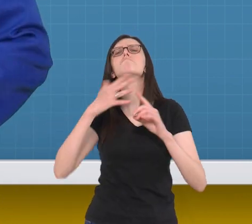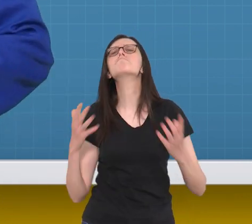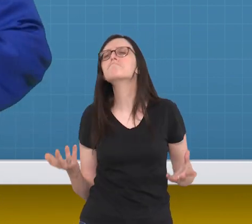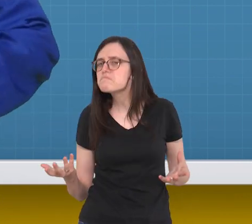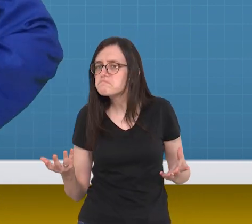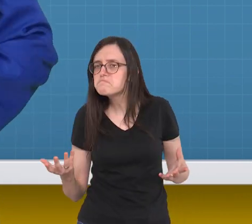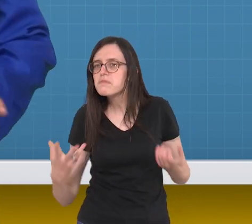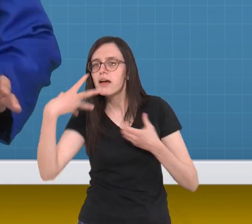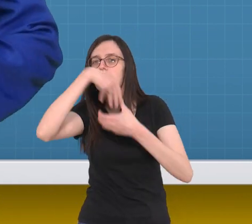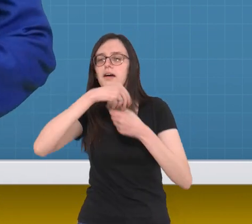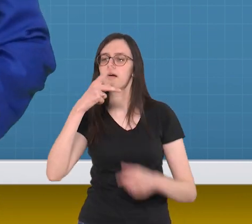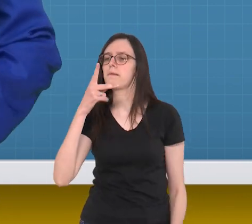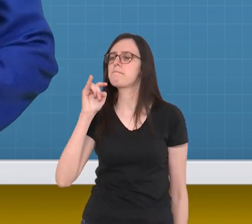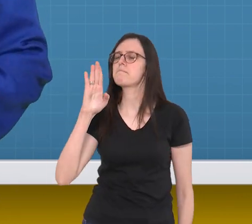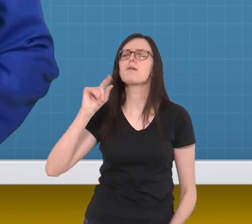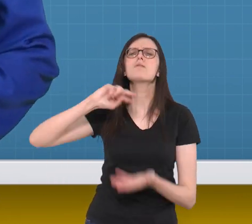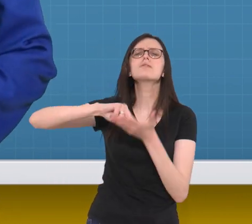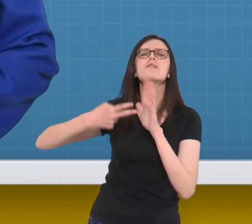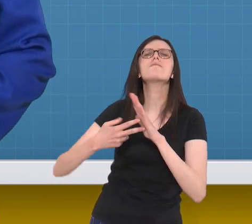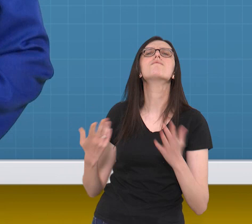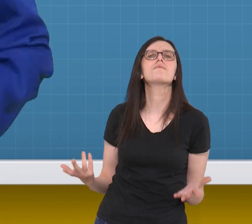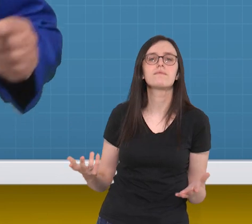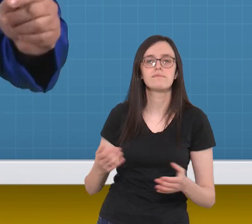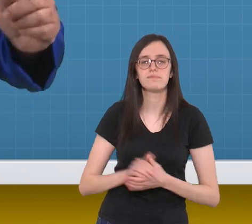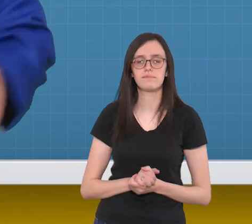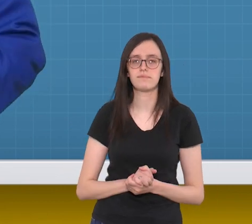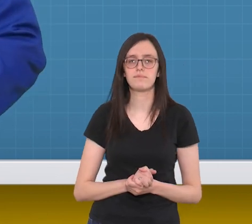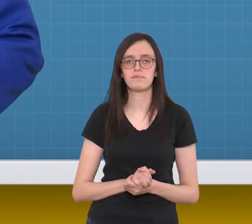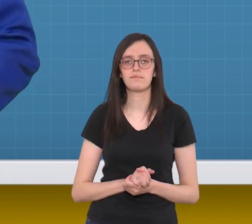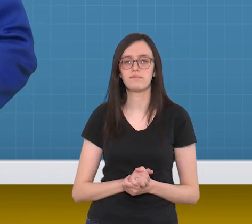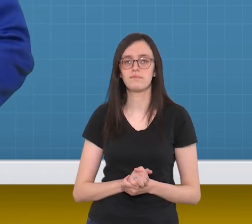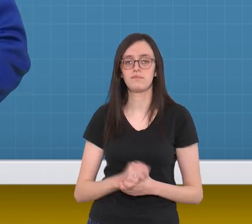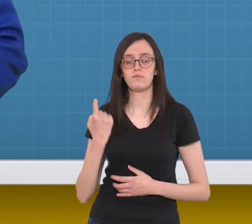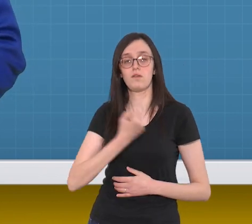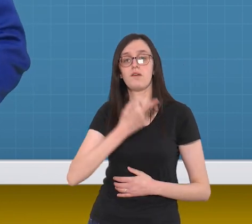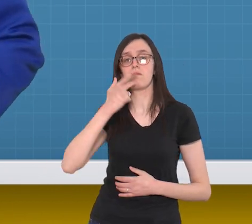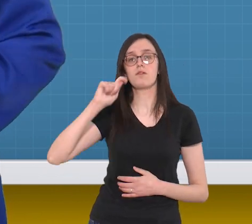o Paraná dentro do PIB, quanto ele significa no Brasil, professor? Já que